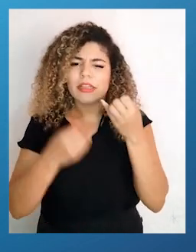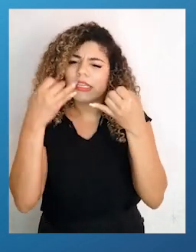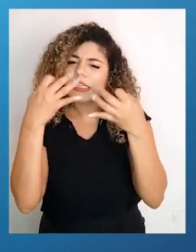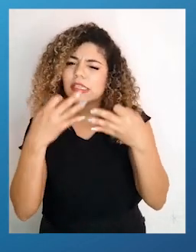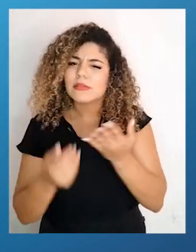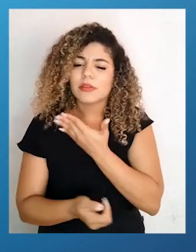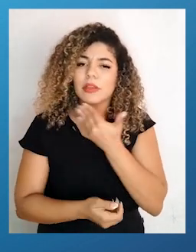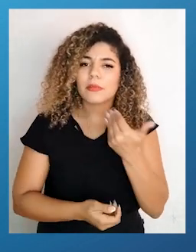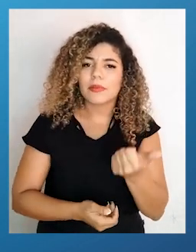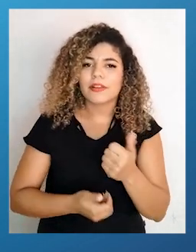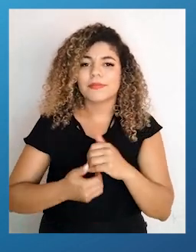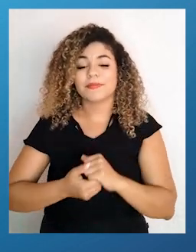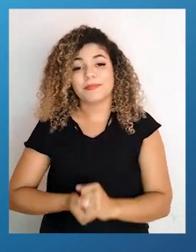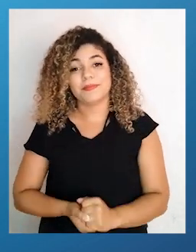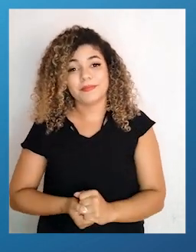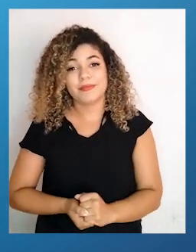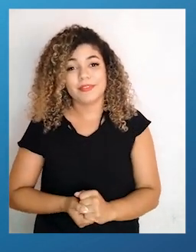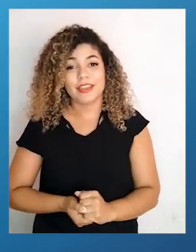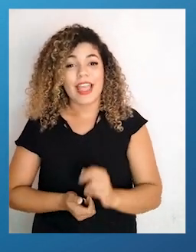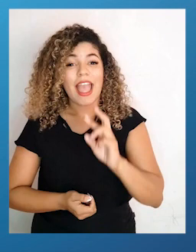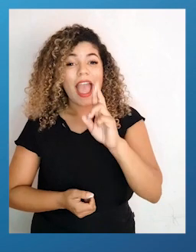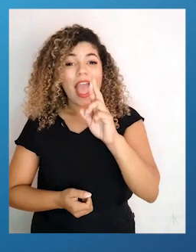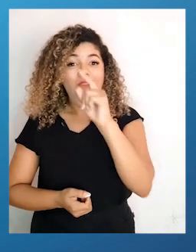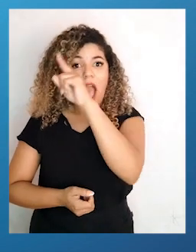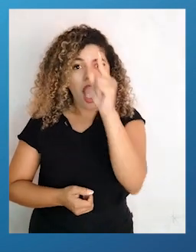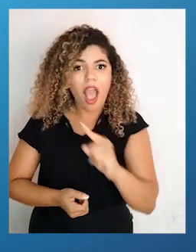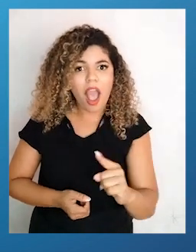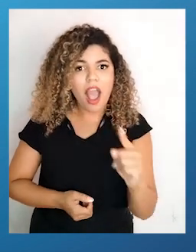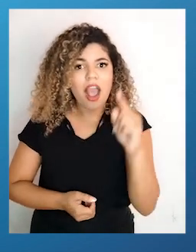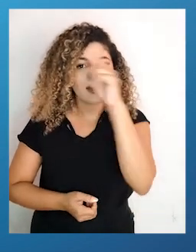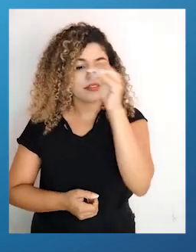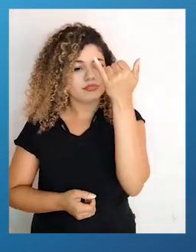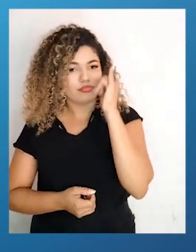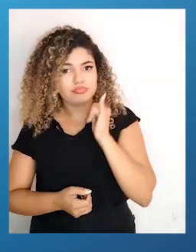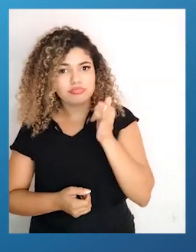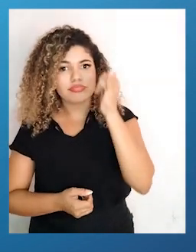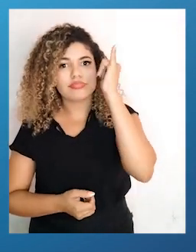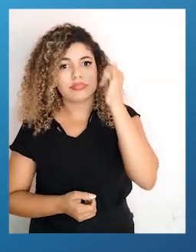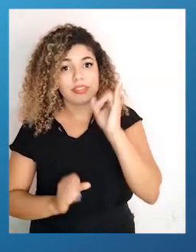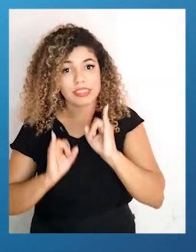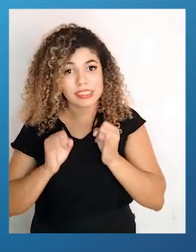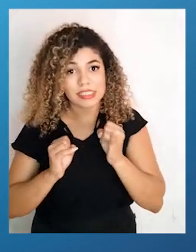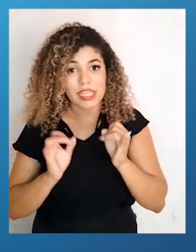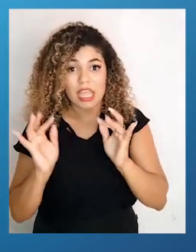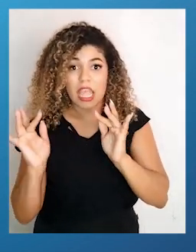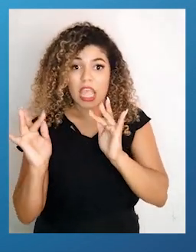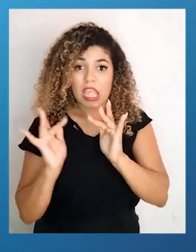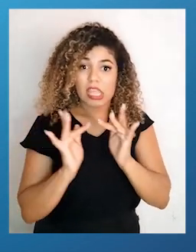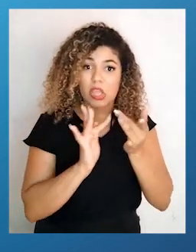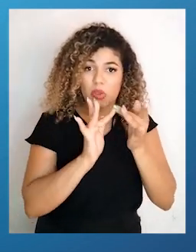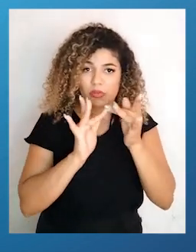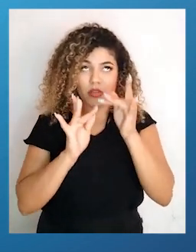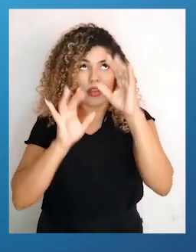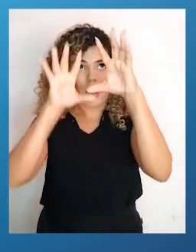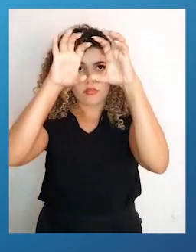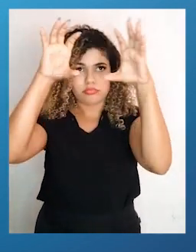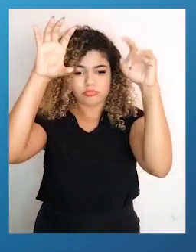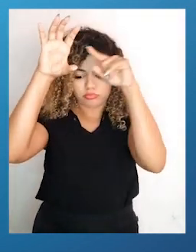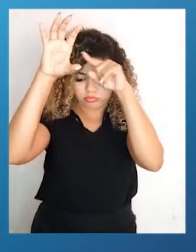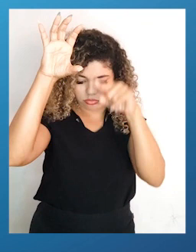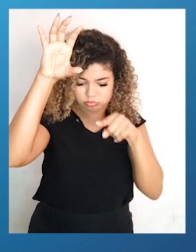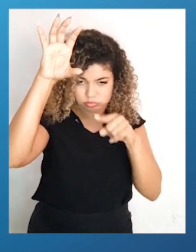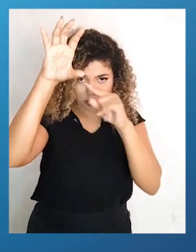tema. Raios são descargas elétricas de grande intensidade, que conectam o solo e as nuvens de